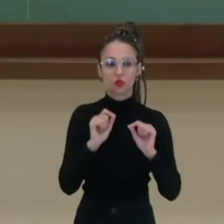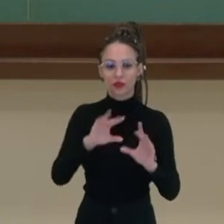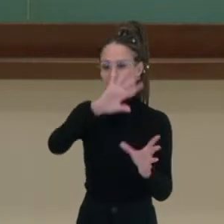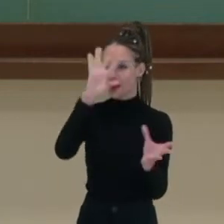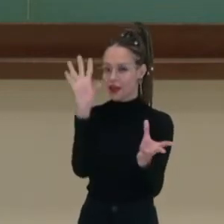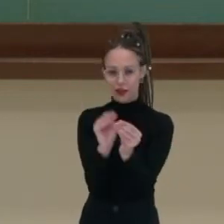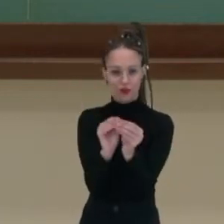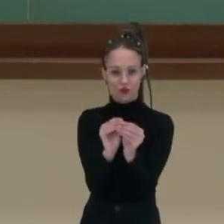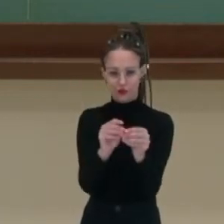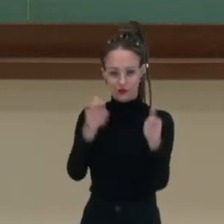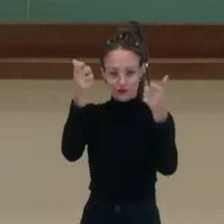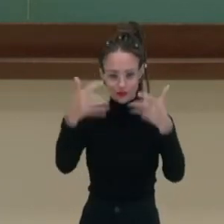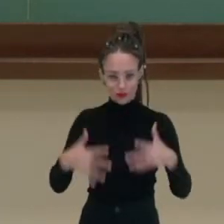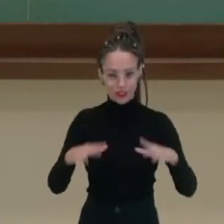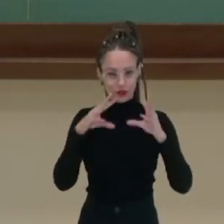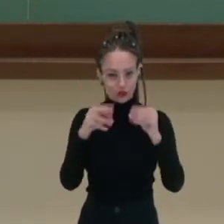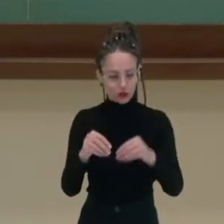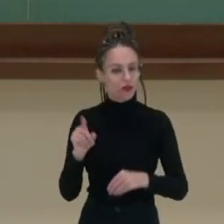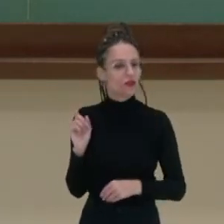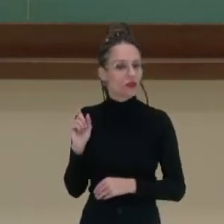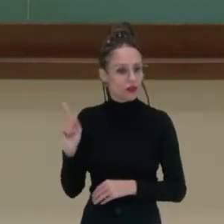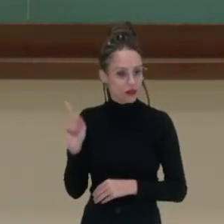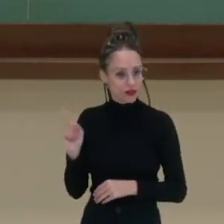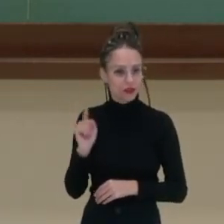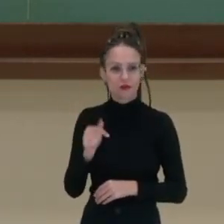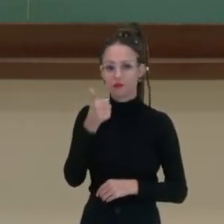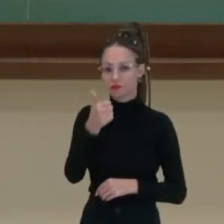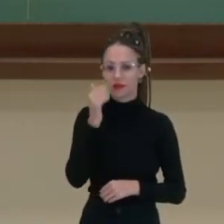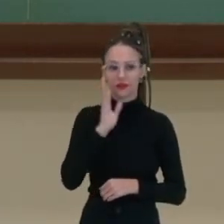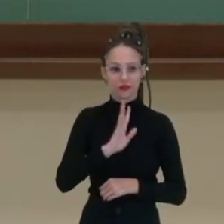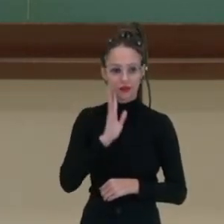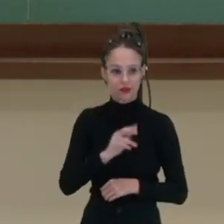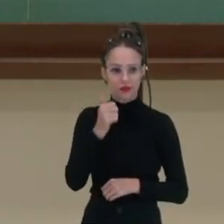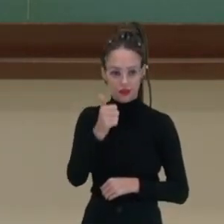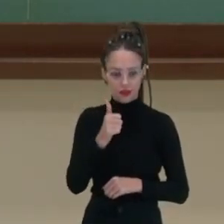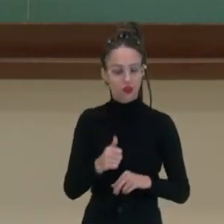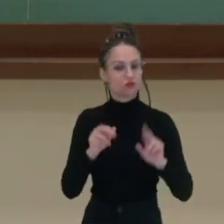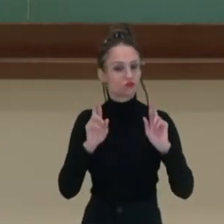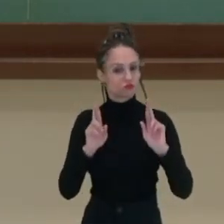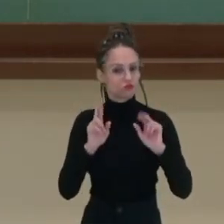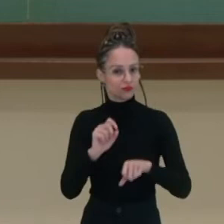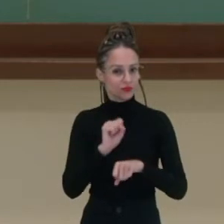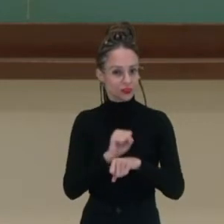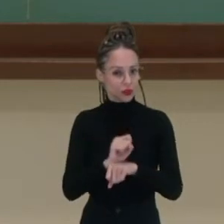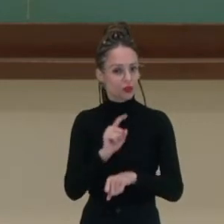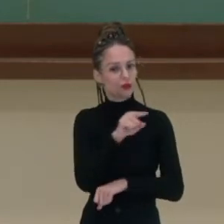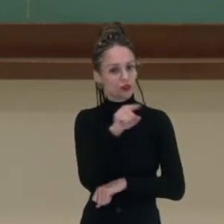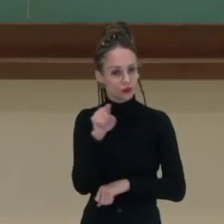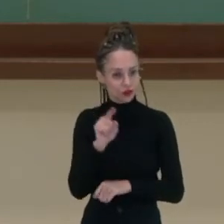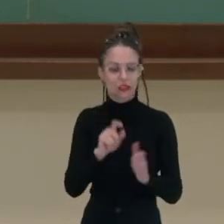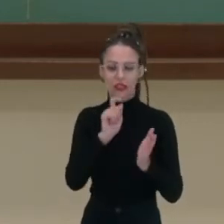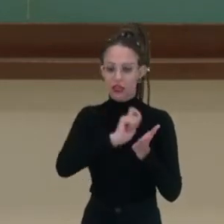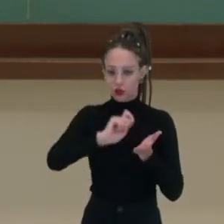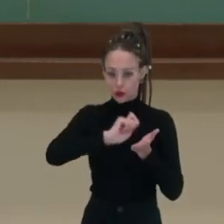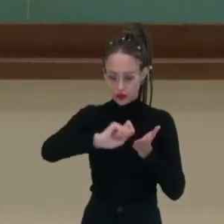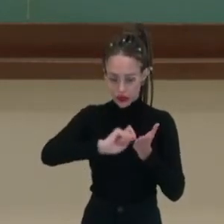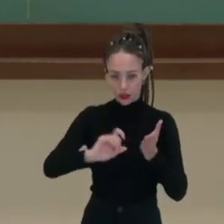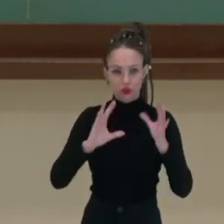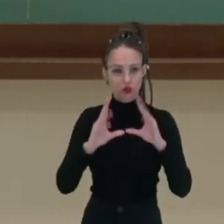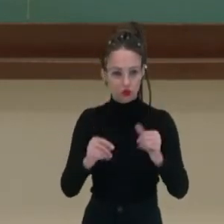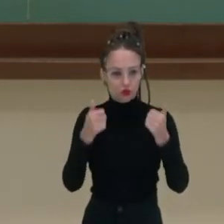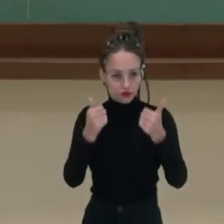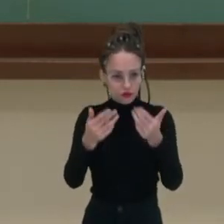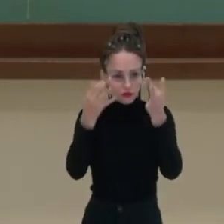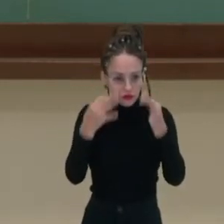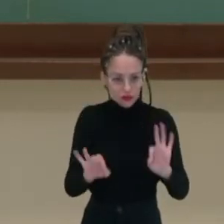tudo que eu falei até aqui. Portanto, essa questão aí é bem legal, né? E eu espero que você tenha aí, ó, anotado, né?